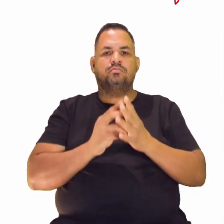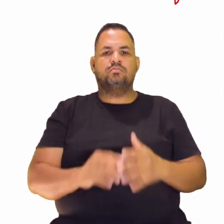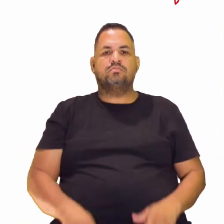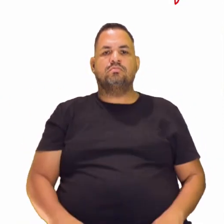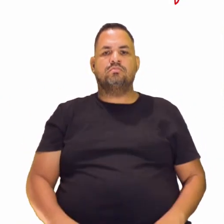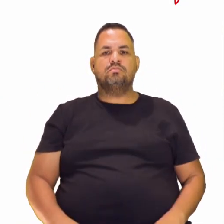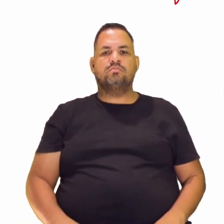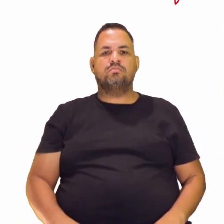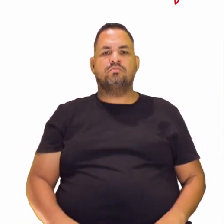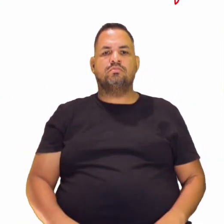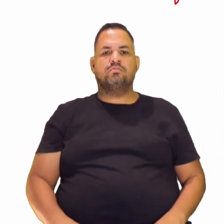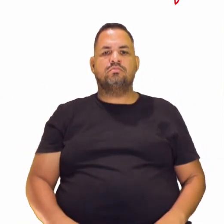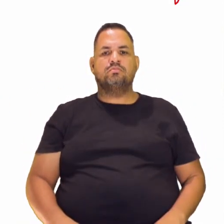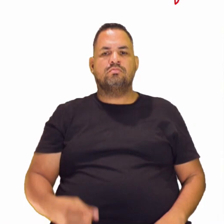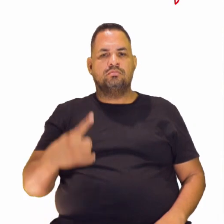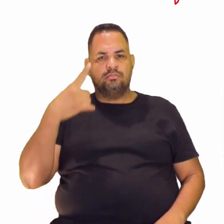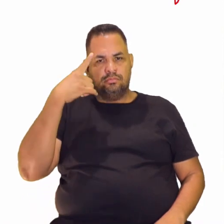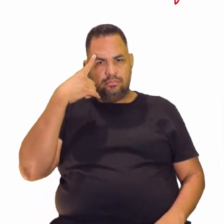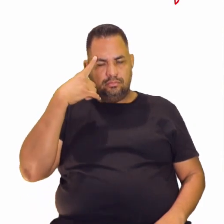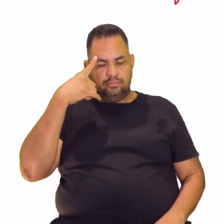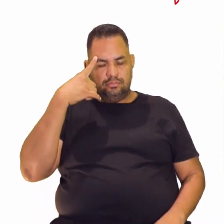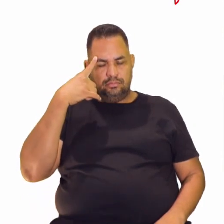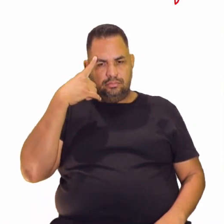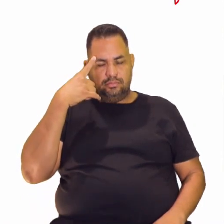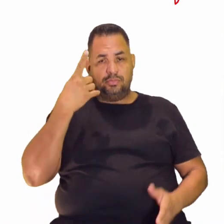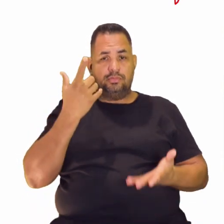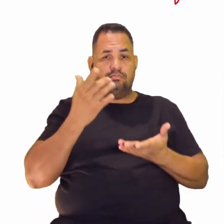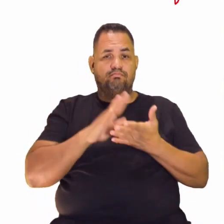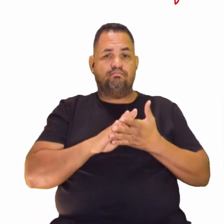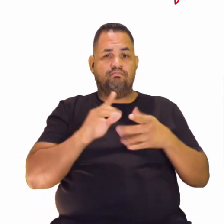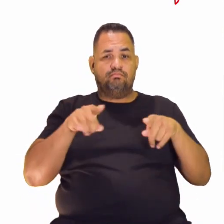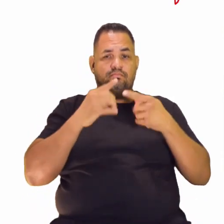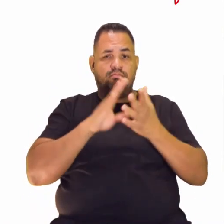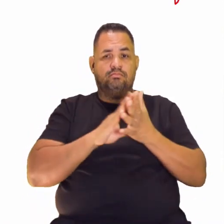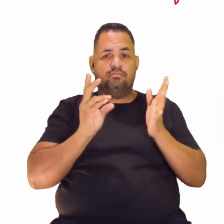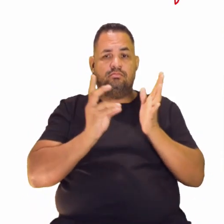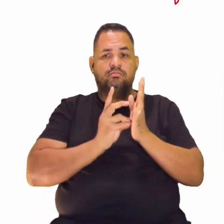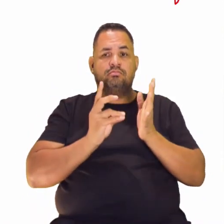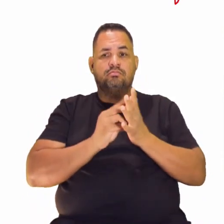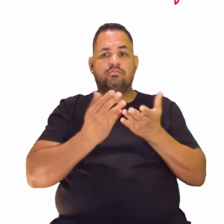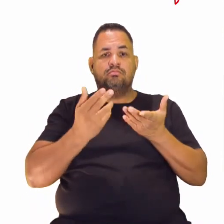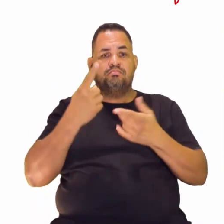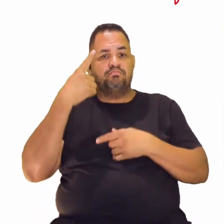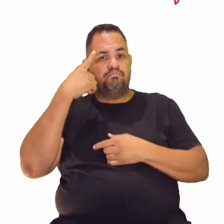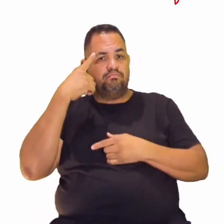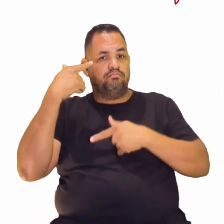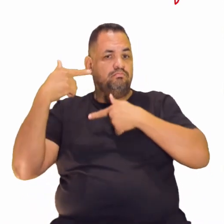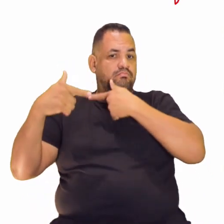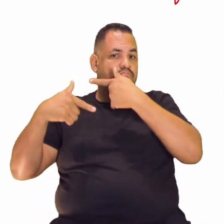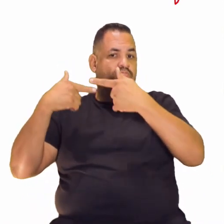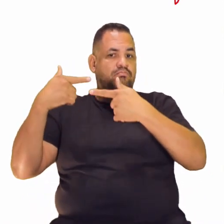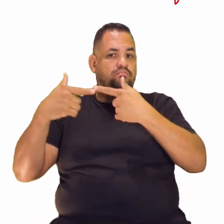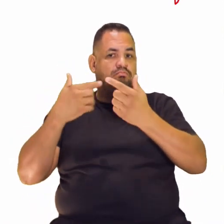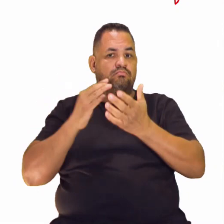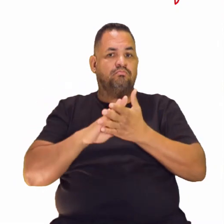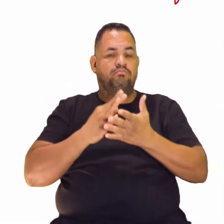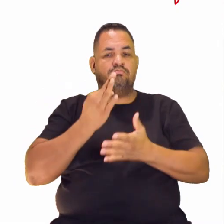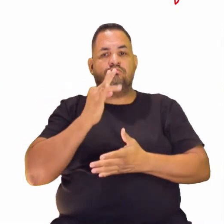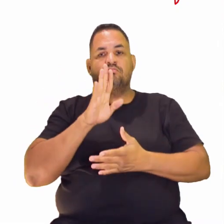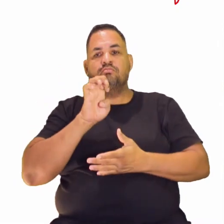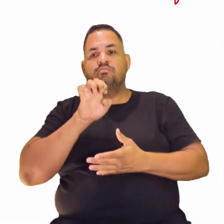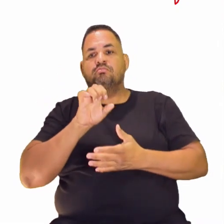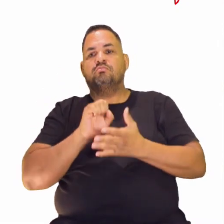significa o seguinte: ao pensar em música indígena, o lugar comum é pensar nas músicas tradicionais contidas